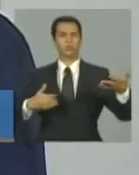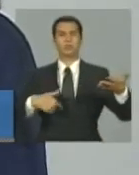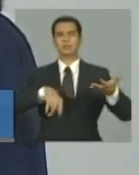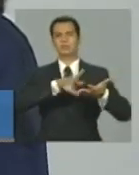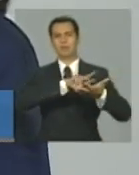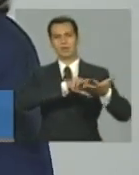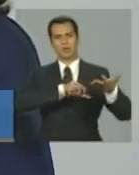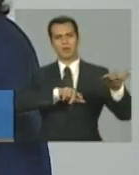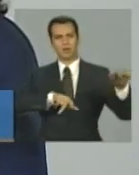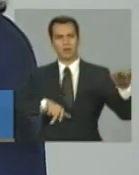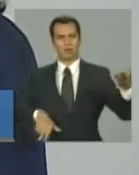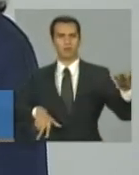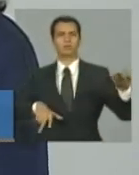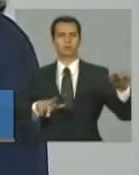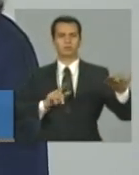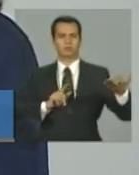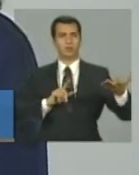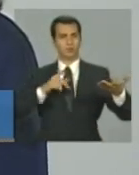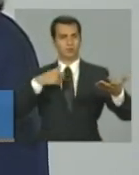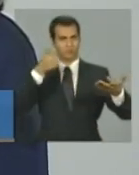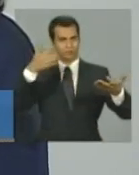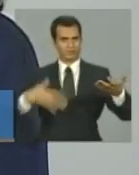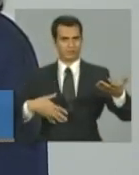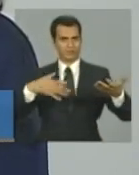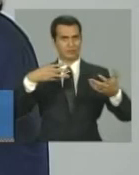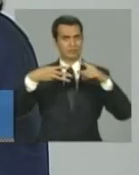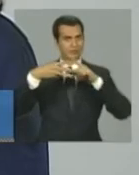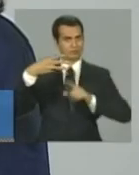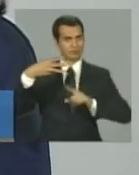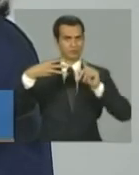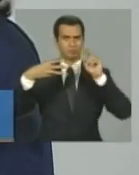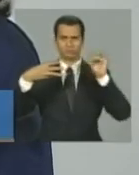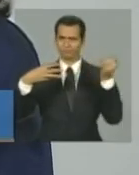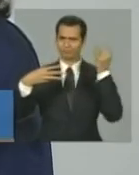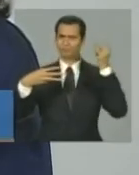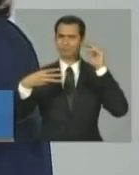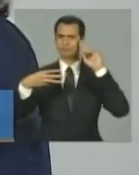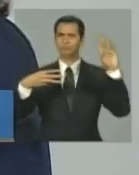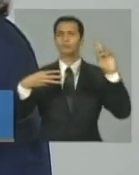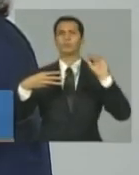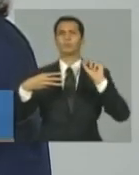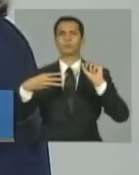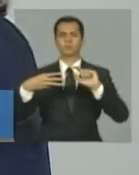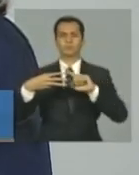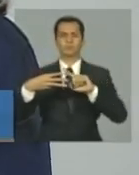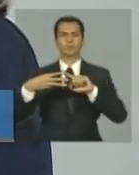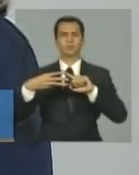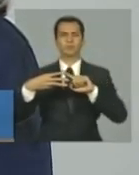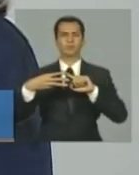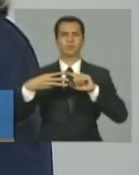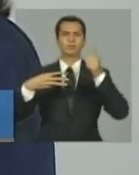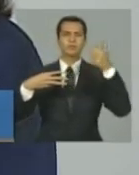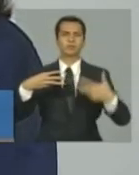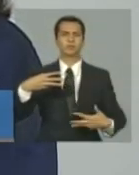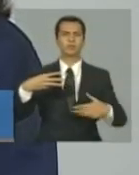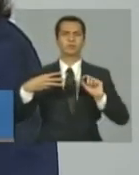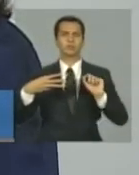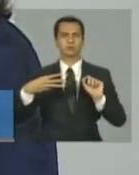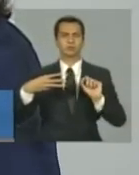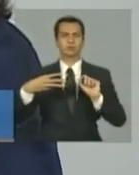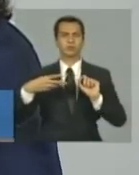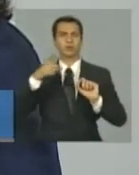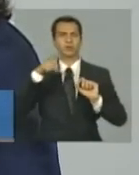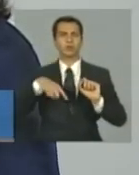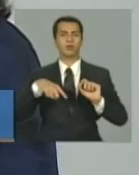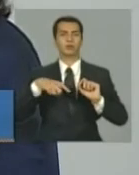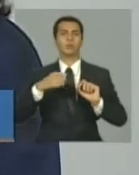não poderia acertar todas aqui mas eu vou destacar 3 que são muito importantes o primeiro dele é desrespeito a